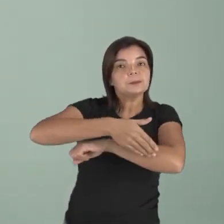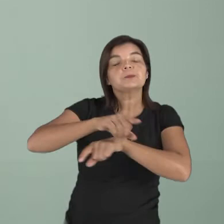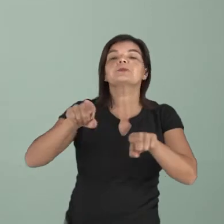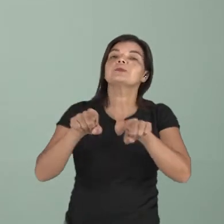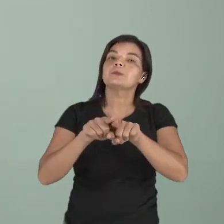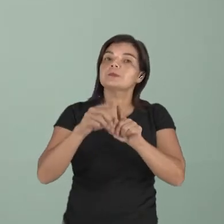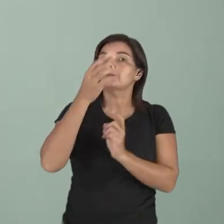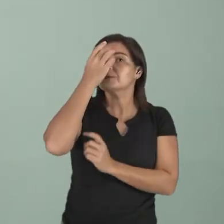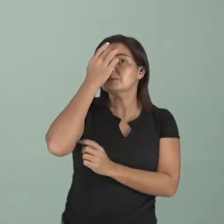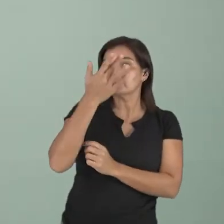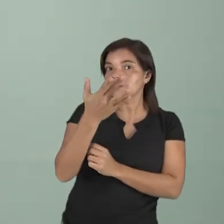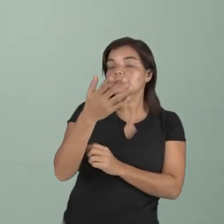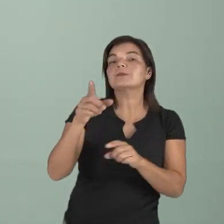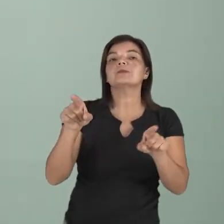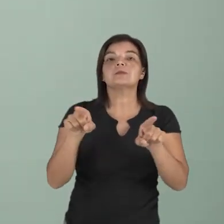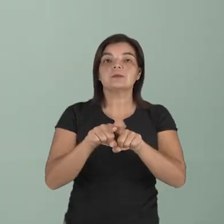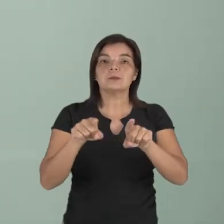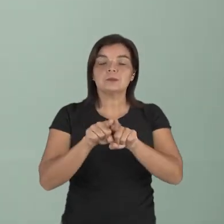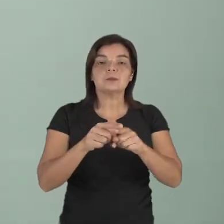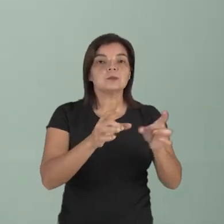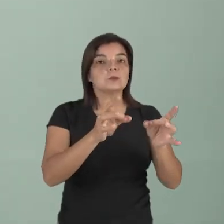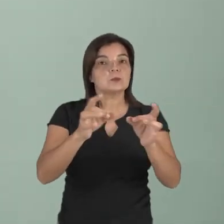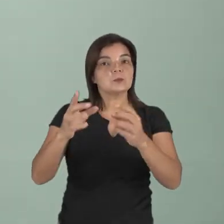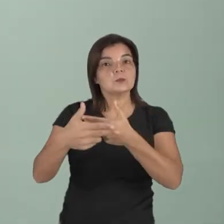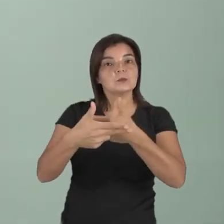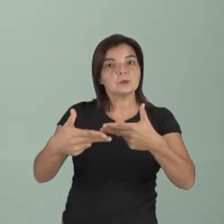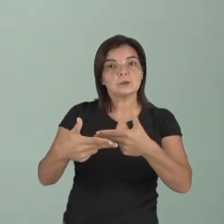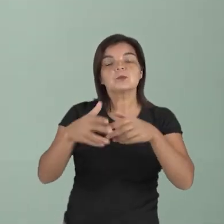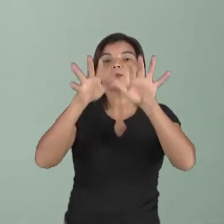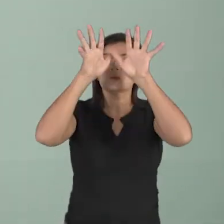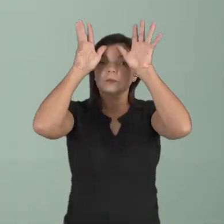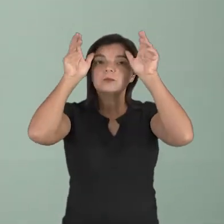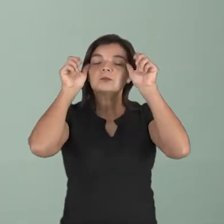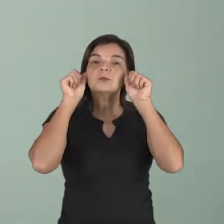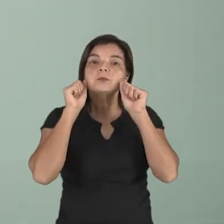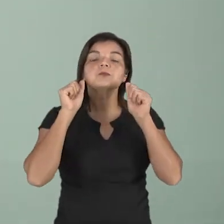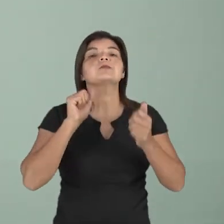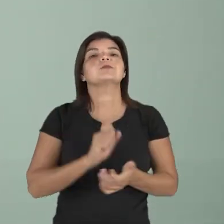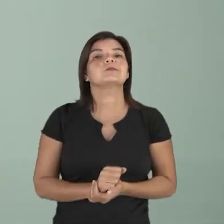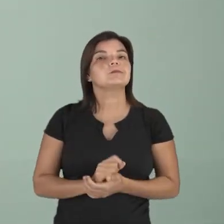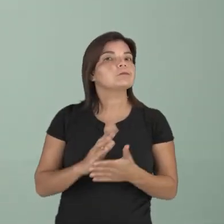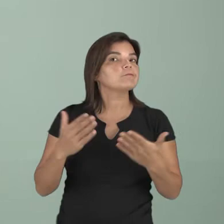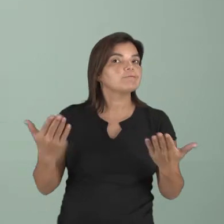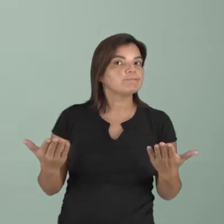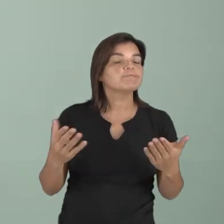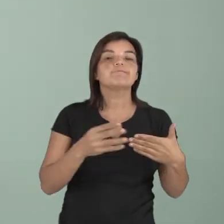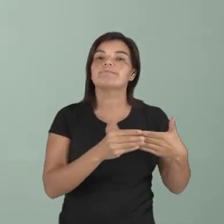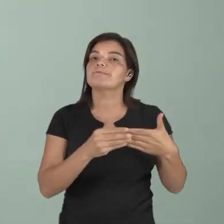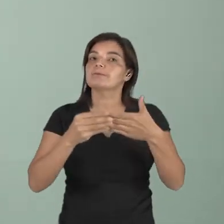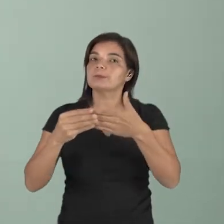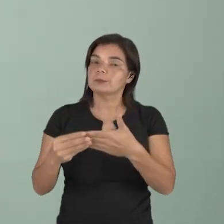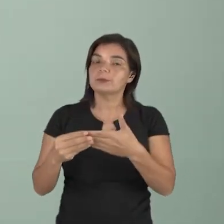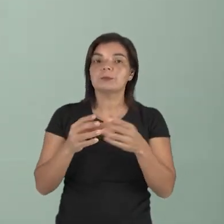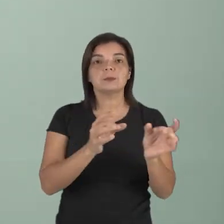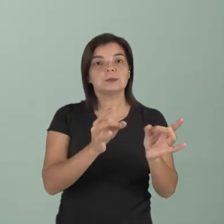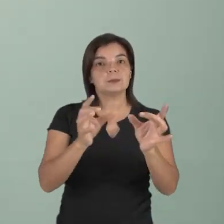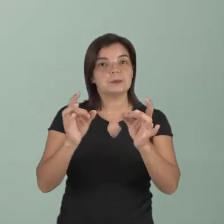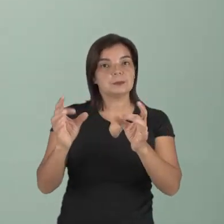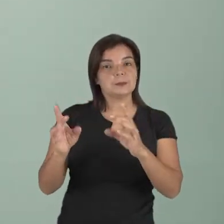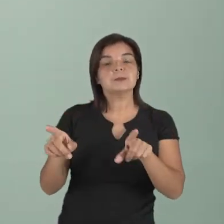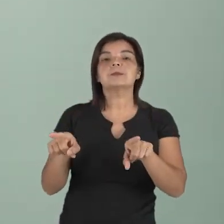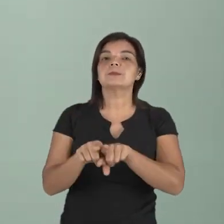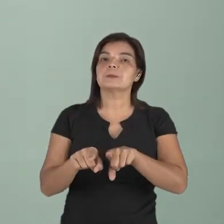E isso facilita e muito as produções no nosso estado para, enfim, serem transportadas, vendidas